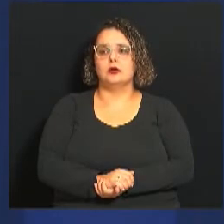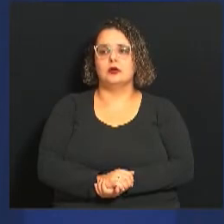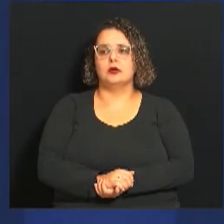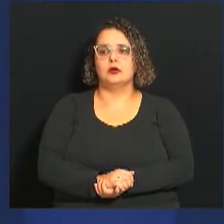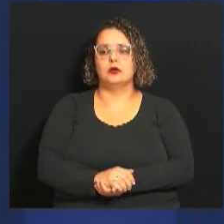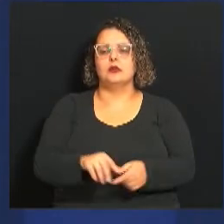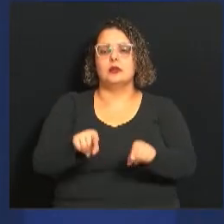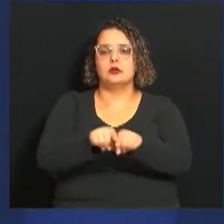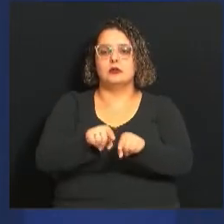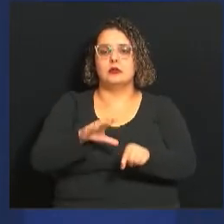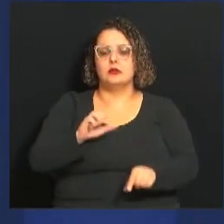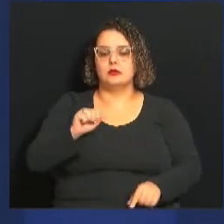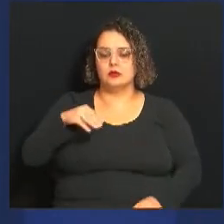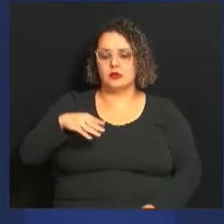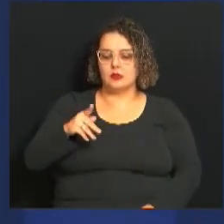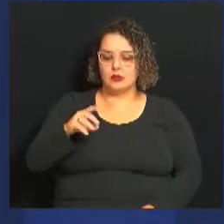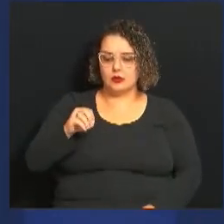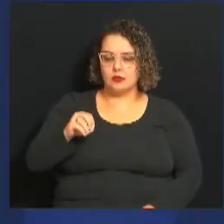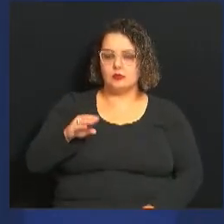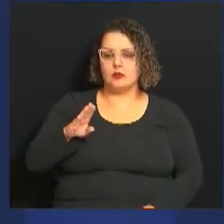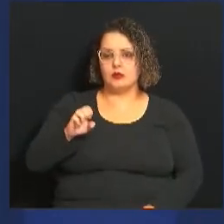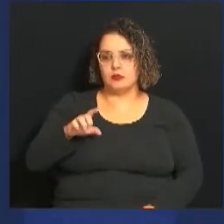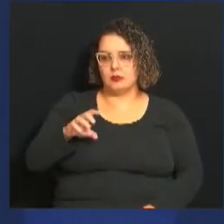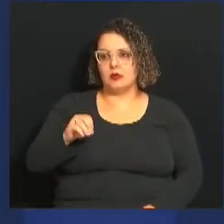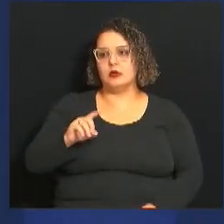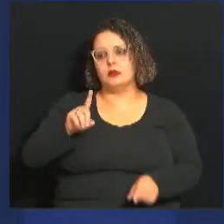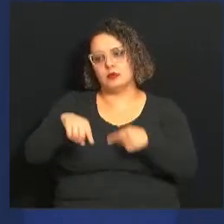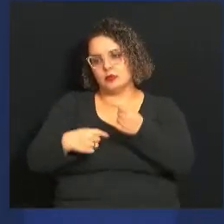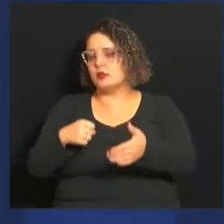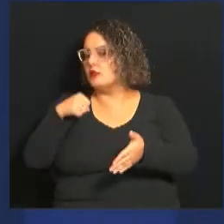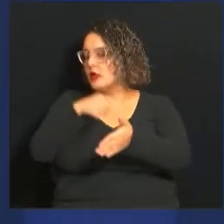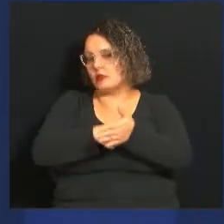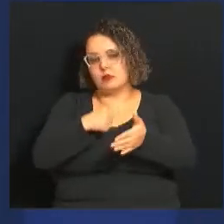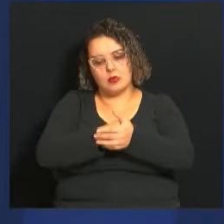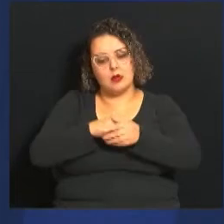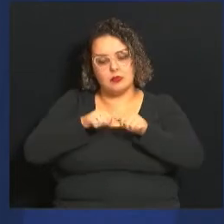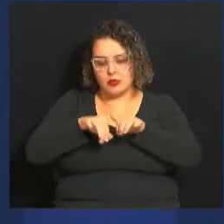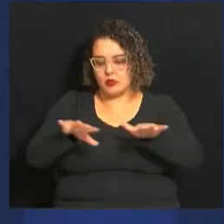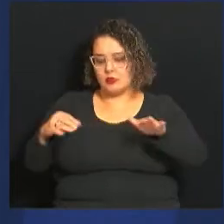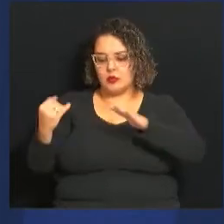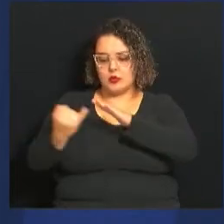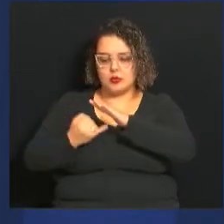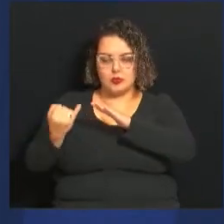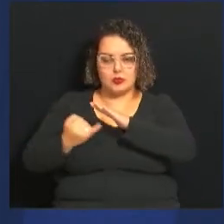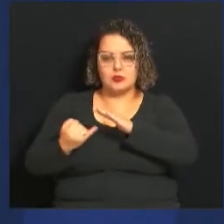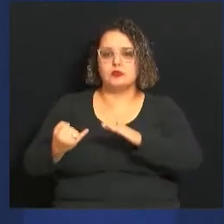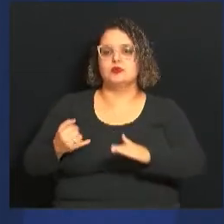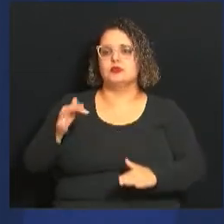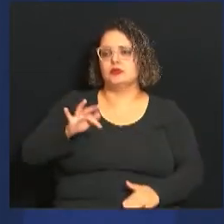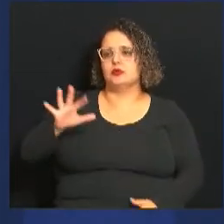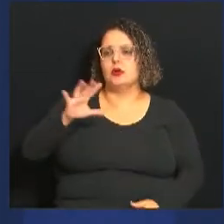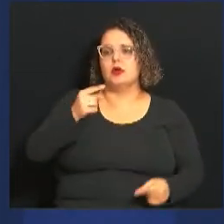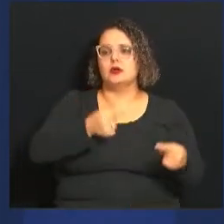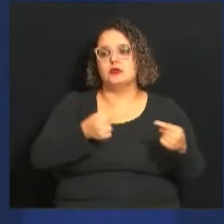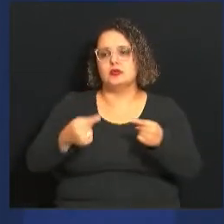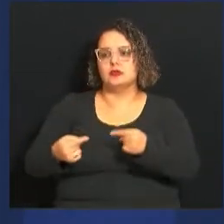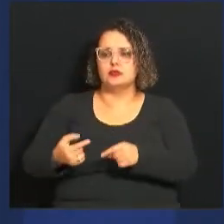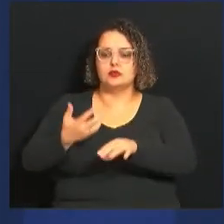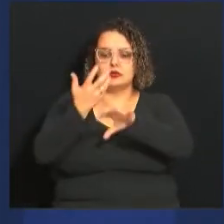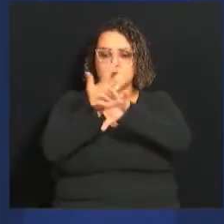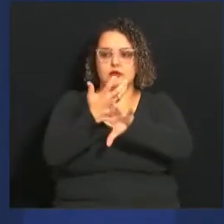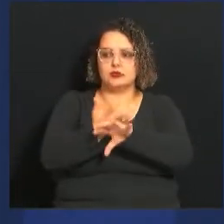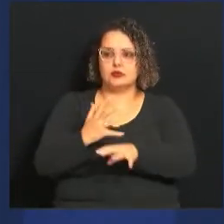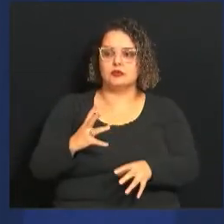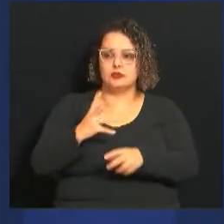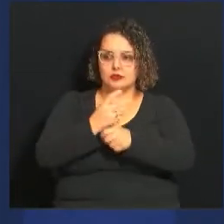Campo Belo. E tem outras lutas também, que a gente quer ampliar o Instituto na nossa cidade, quer discutir o currículo, quer fortalecer ele aqui, que a